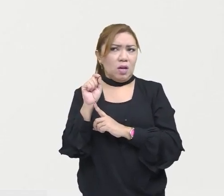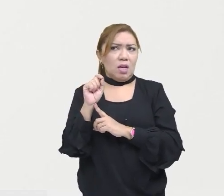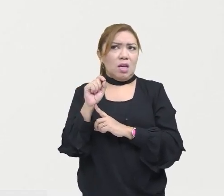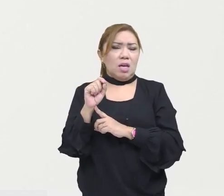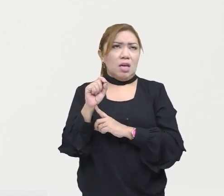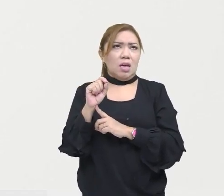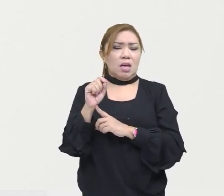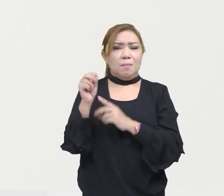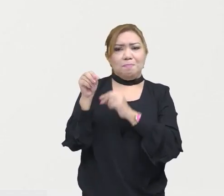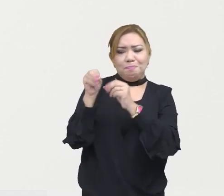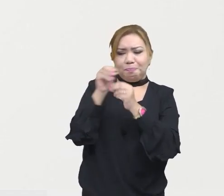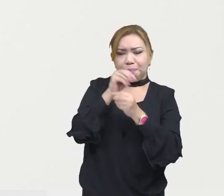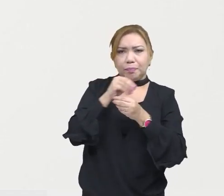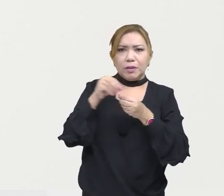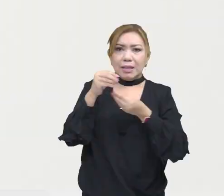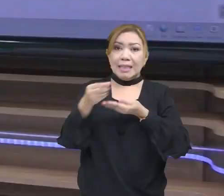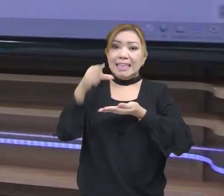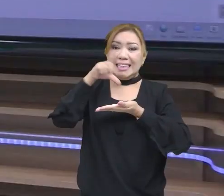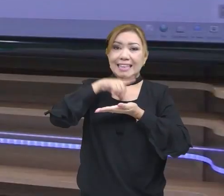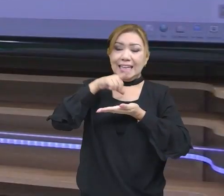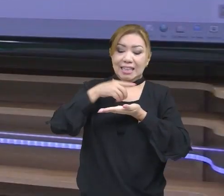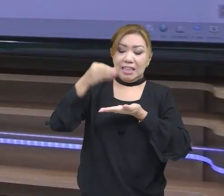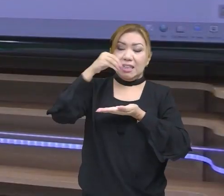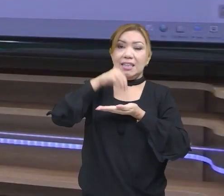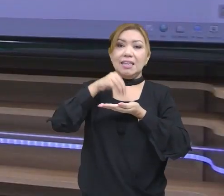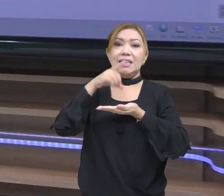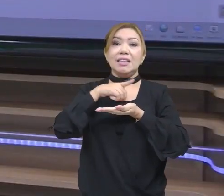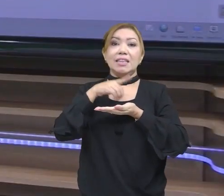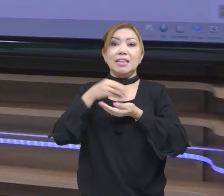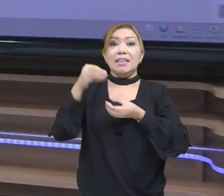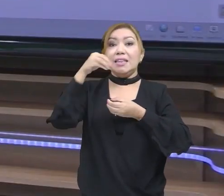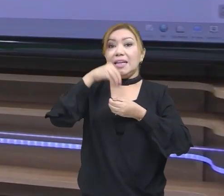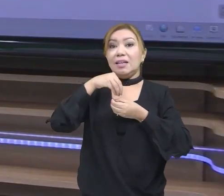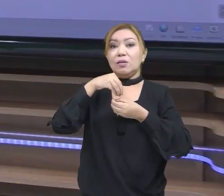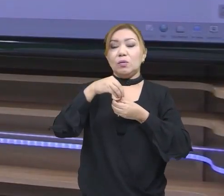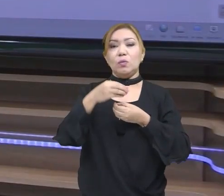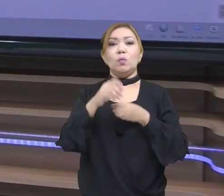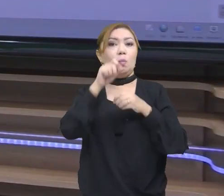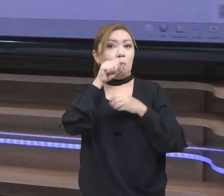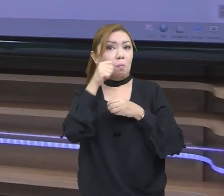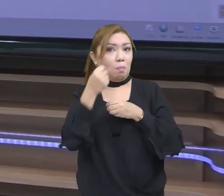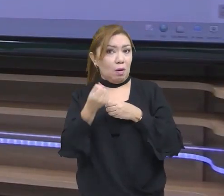Então, os carboidratos estão na maioria dos alimentos que nós consumimos no nosso dia a dia.